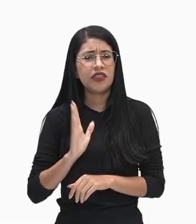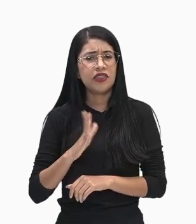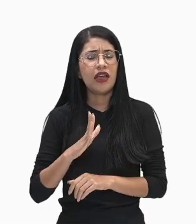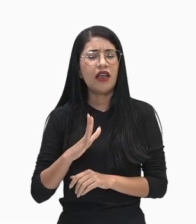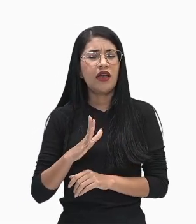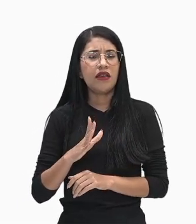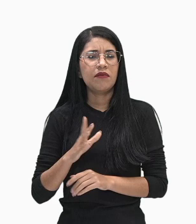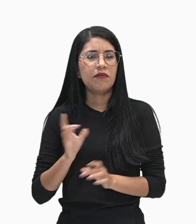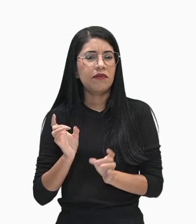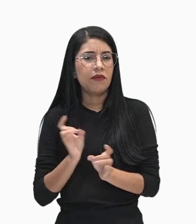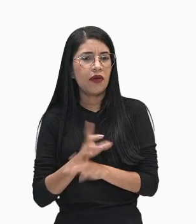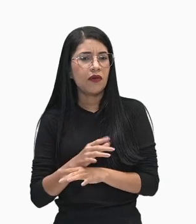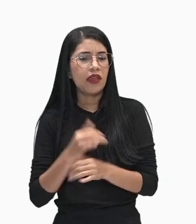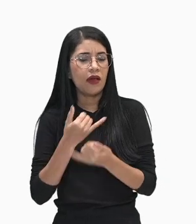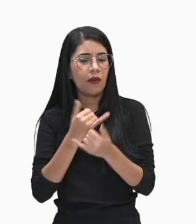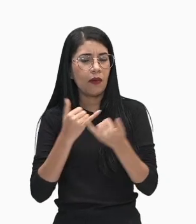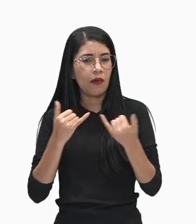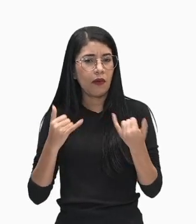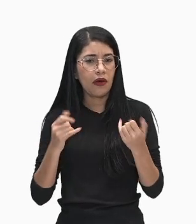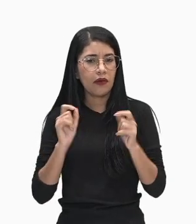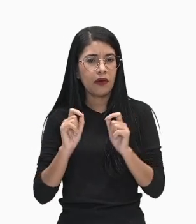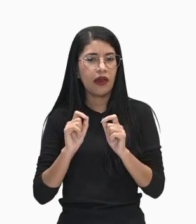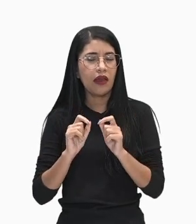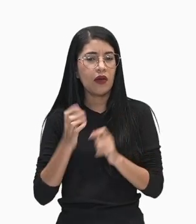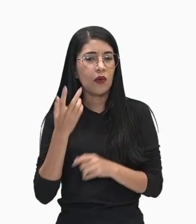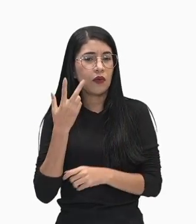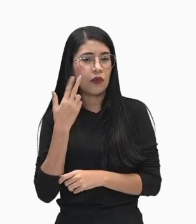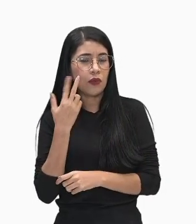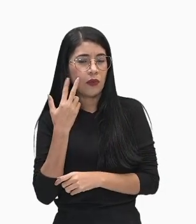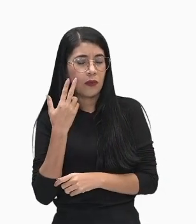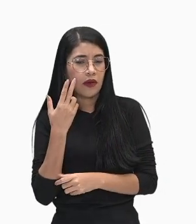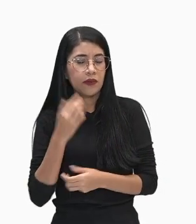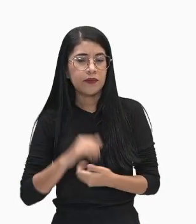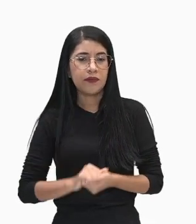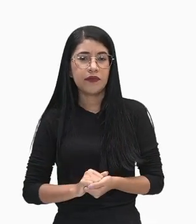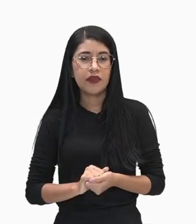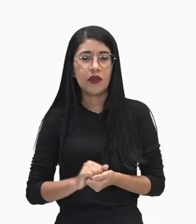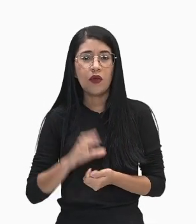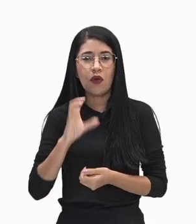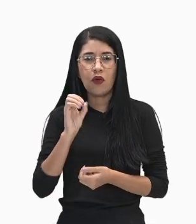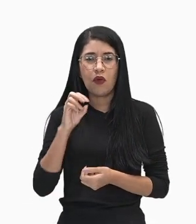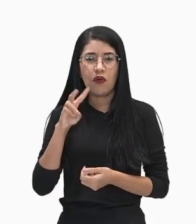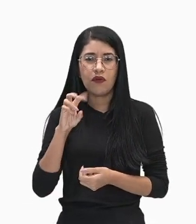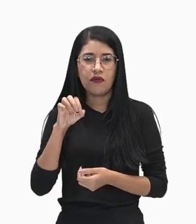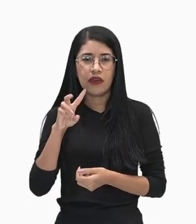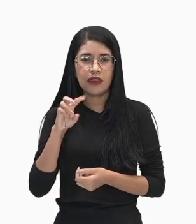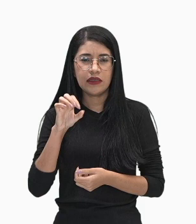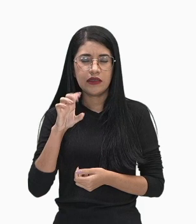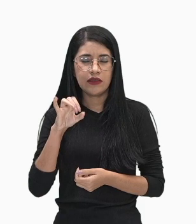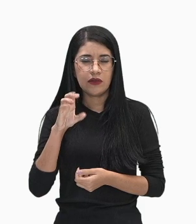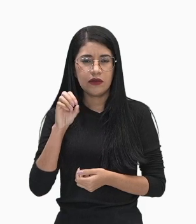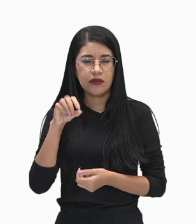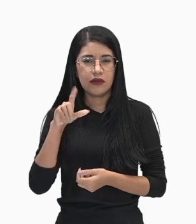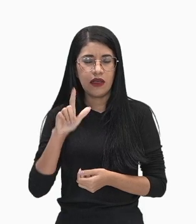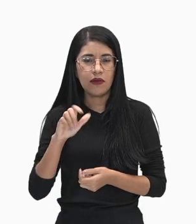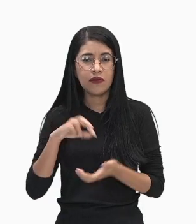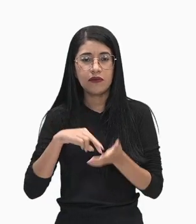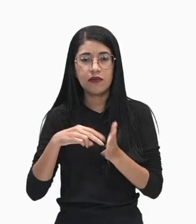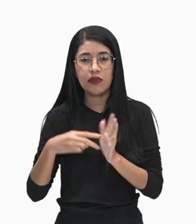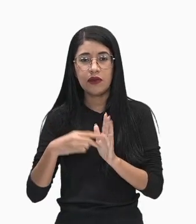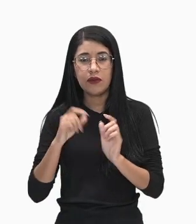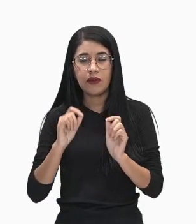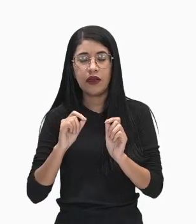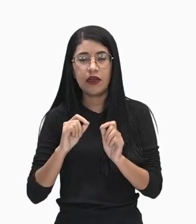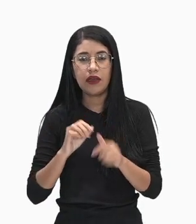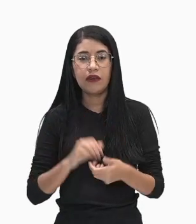da corrente, que a gente chama de sentido convencional. O que é o sentido convencional da corrente? É o